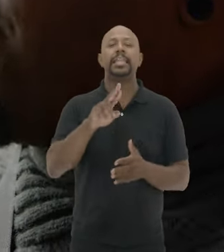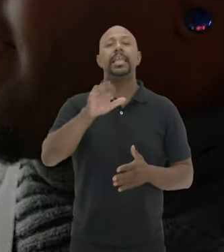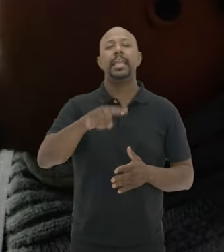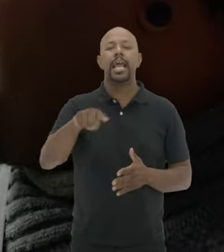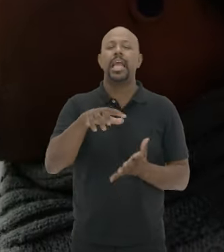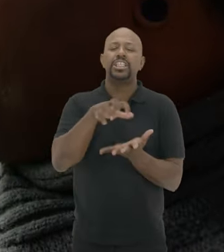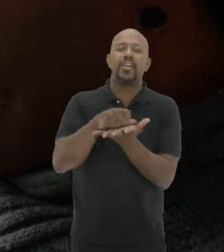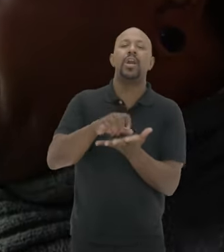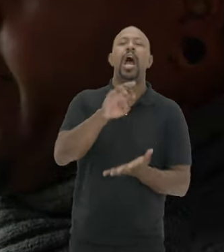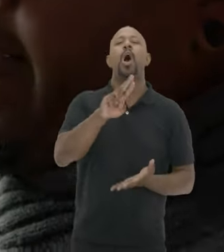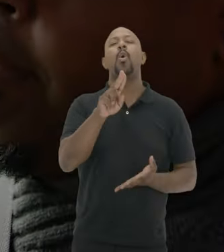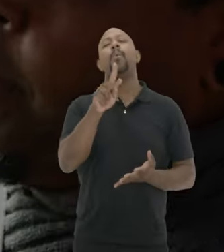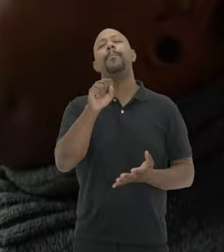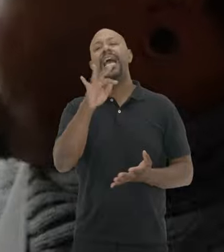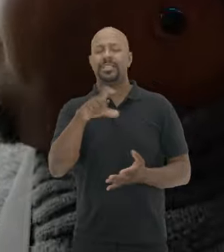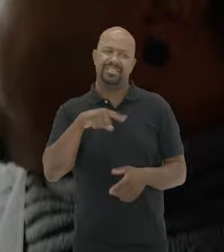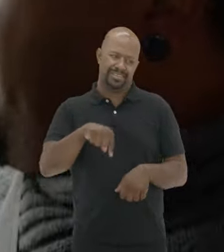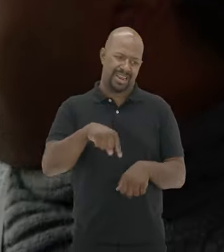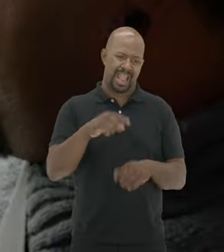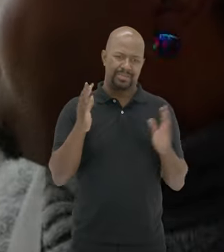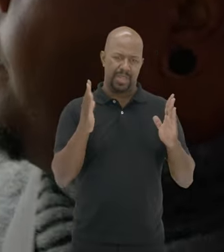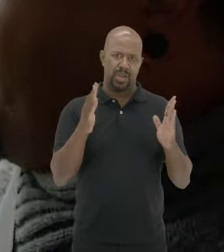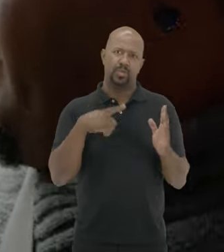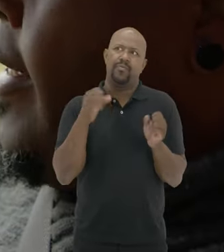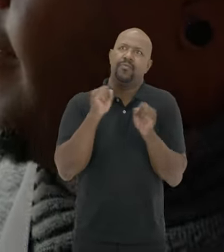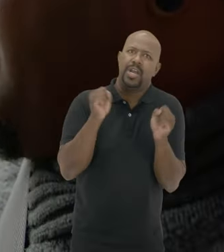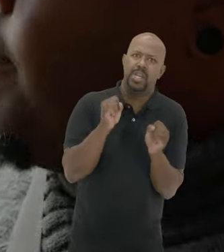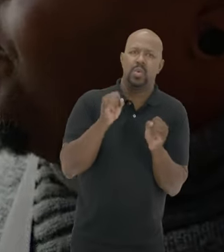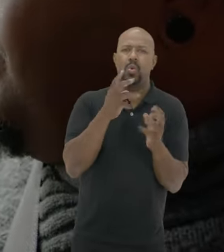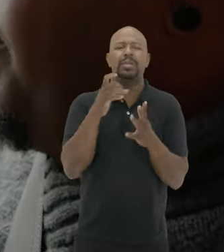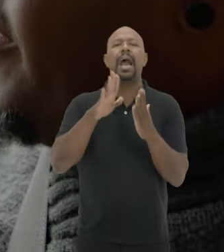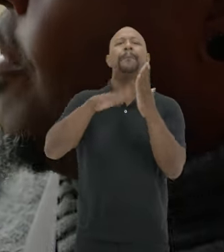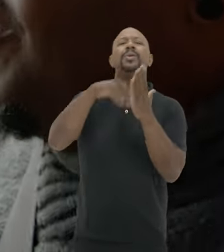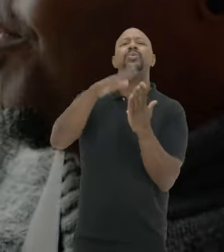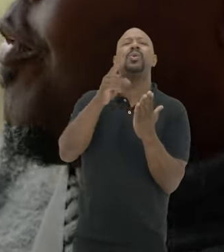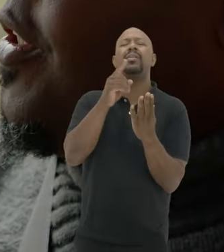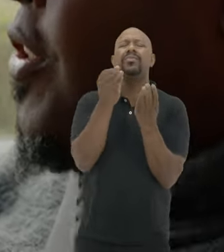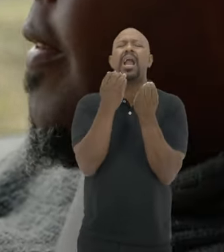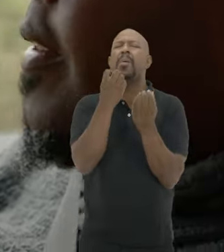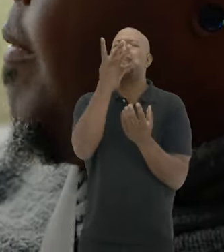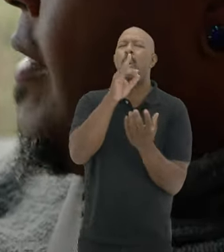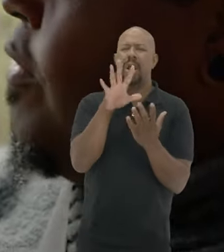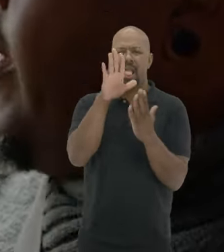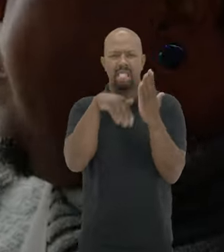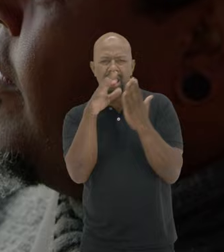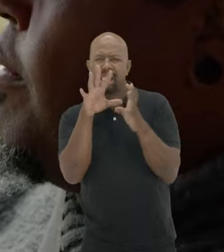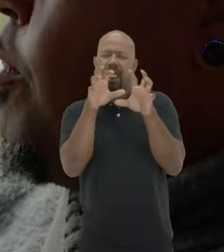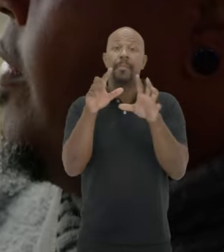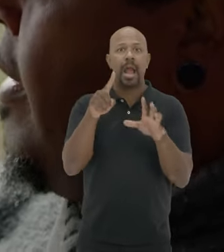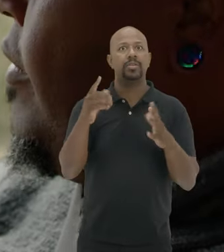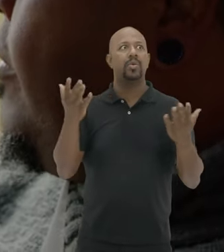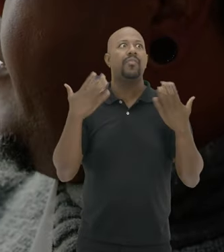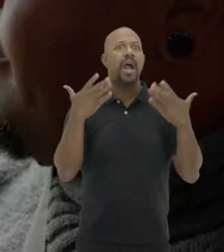das gravuras rupestre pena que essa época do ano por causa da umidade por causa do frio né as pintura na parede não ficam muito nítida mas no